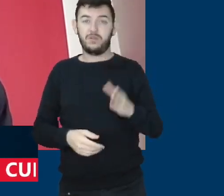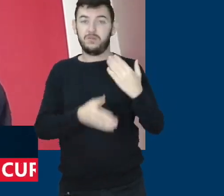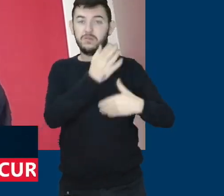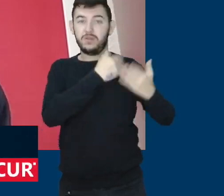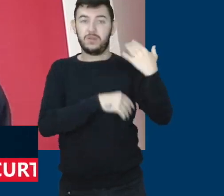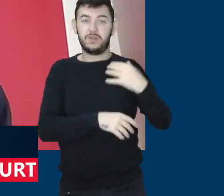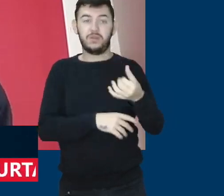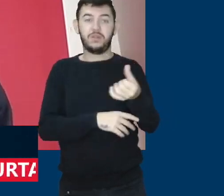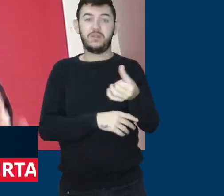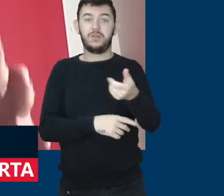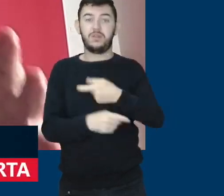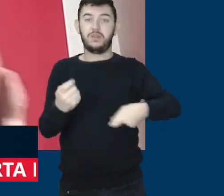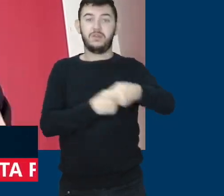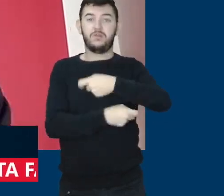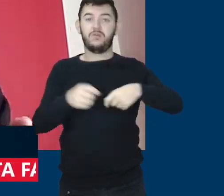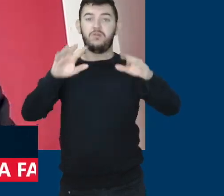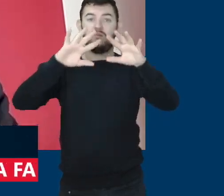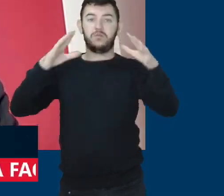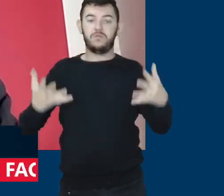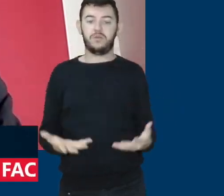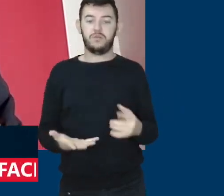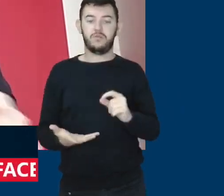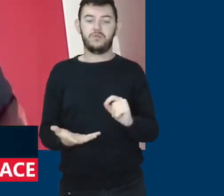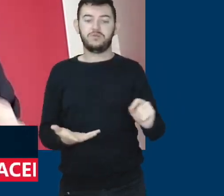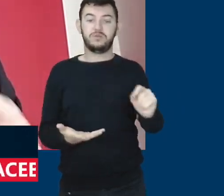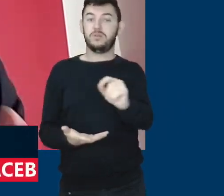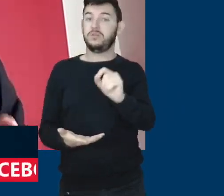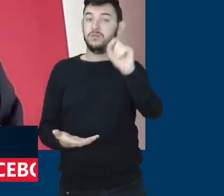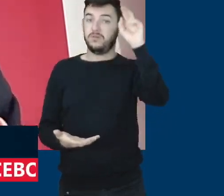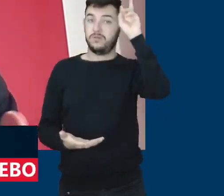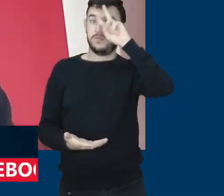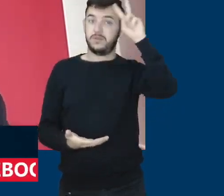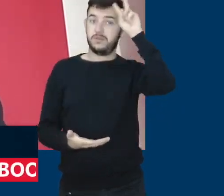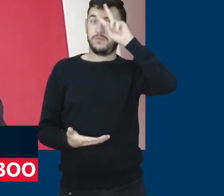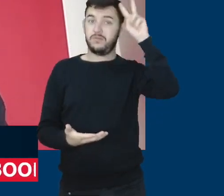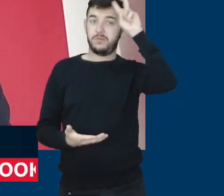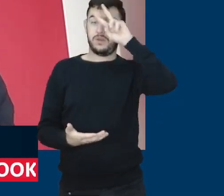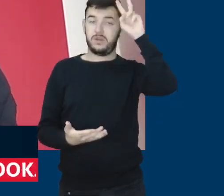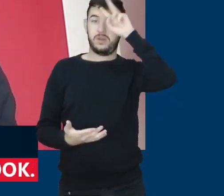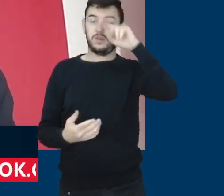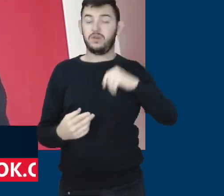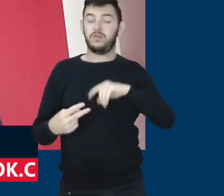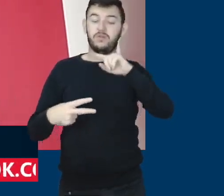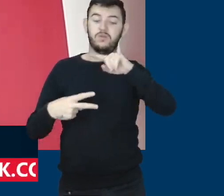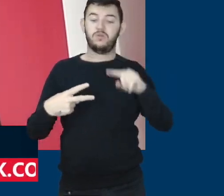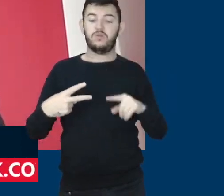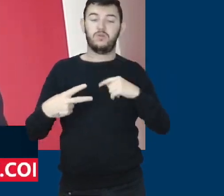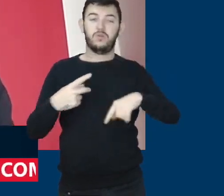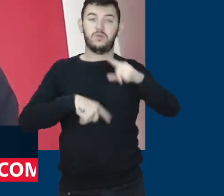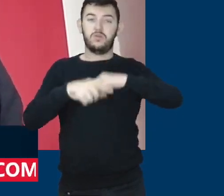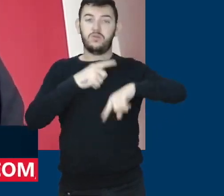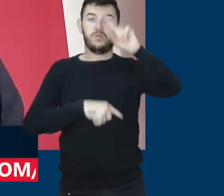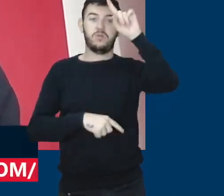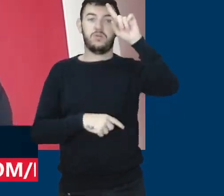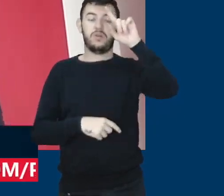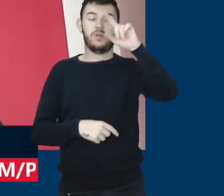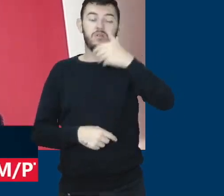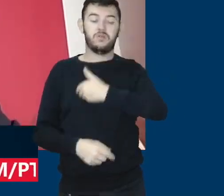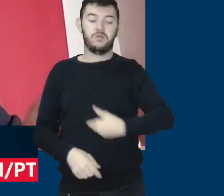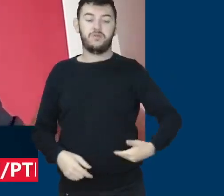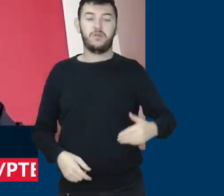Então, vamos lembrar que os 2 pilares do sucesso do governo Lula e da Dilma